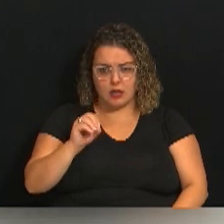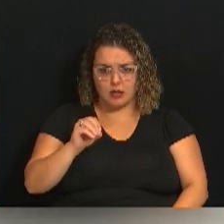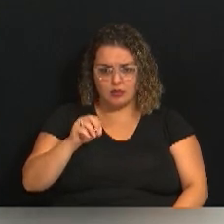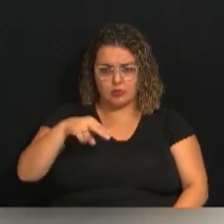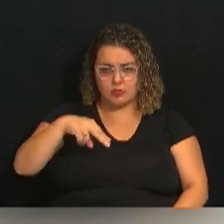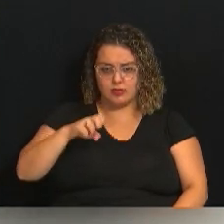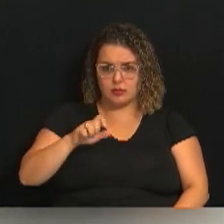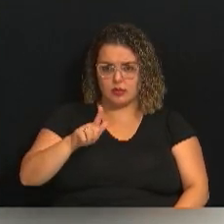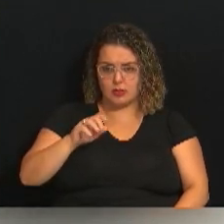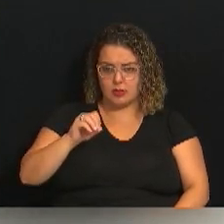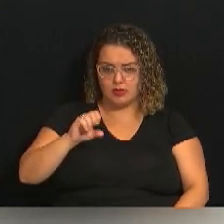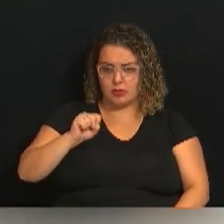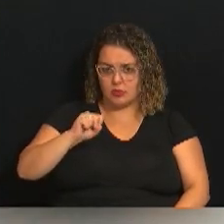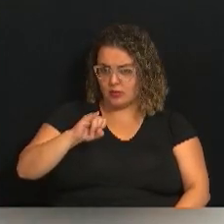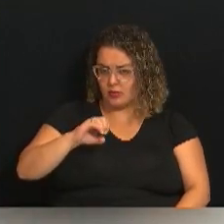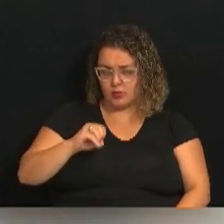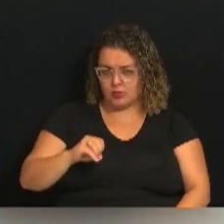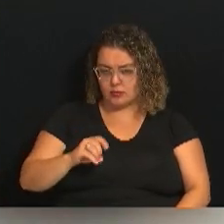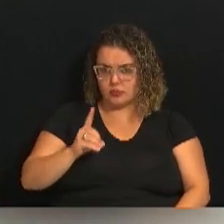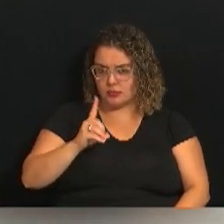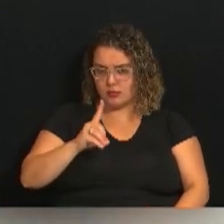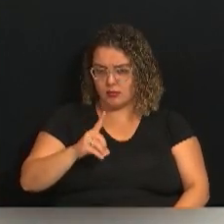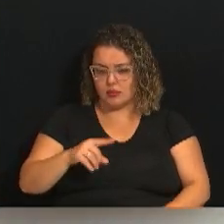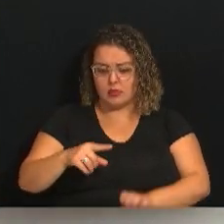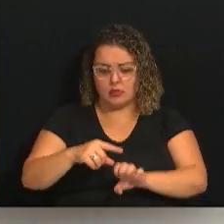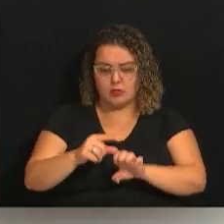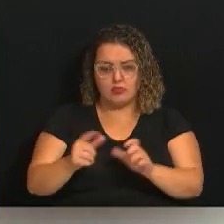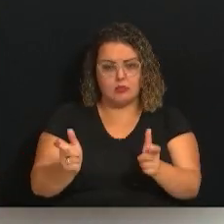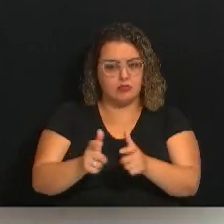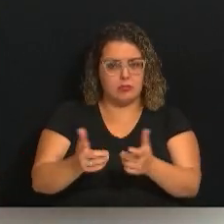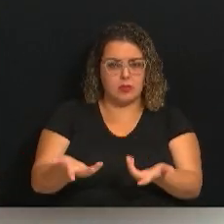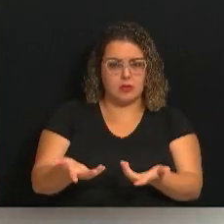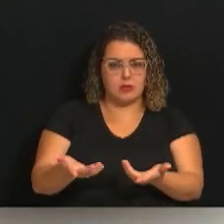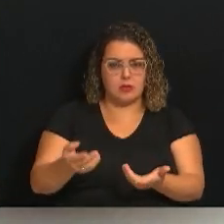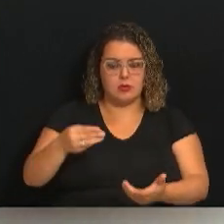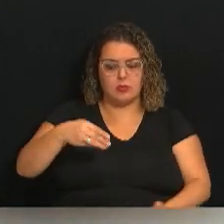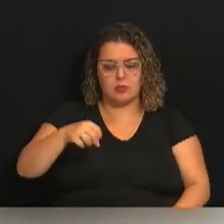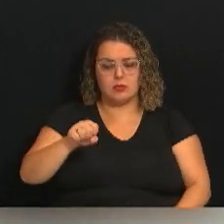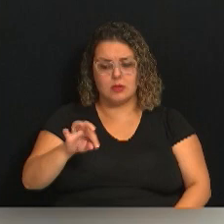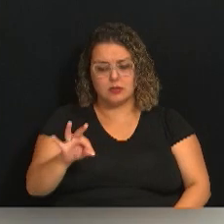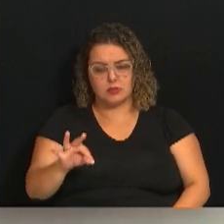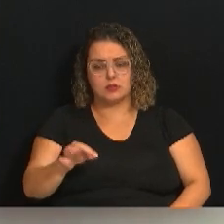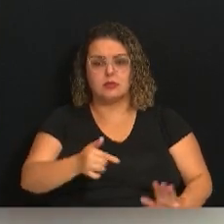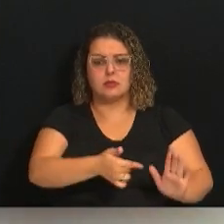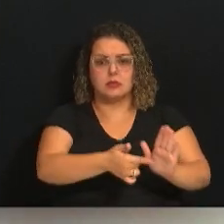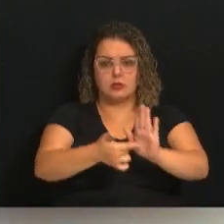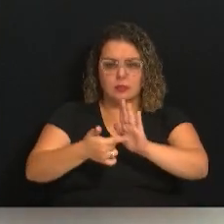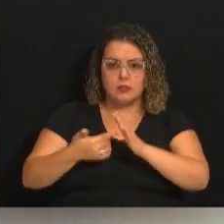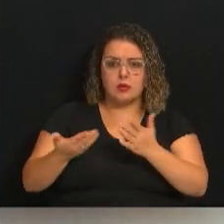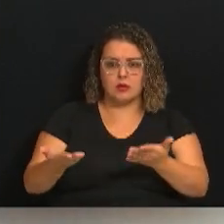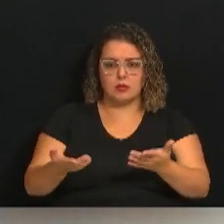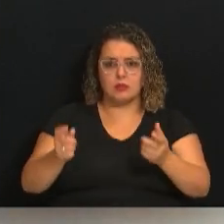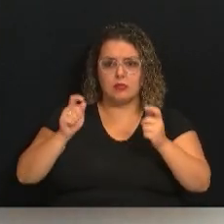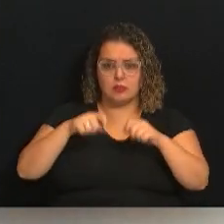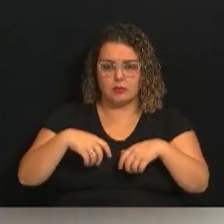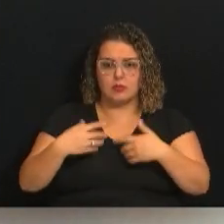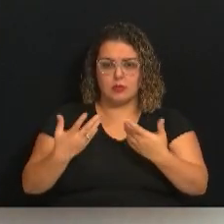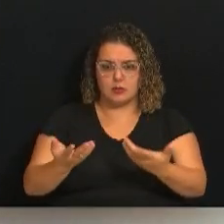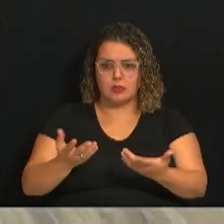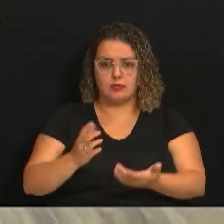E o MST tem mostrado isso com muita competência.